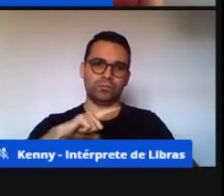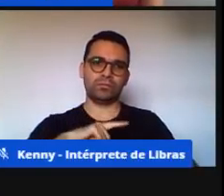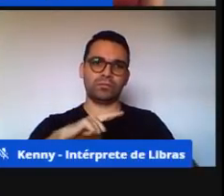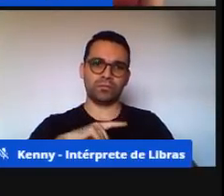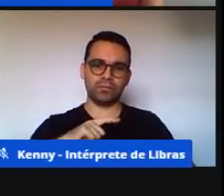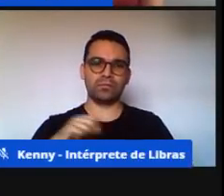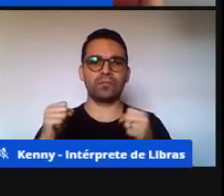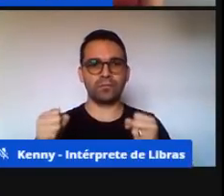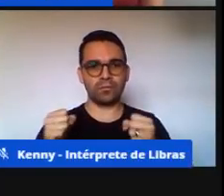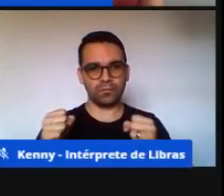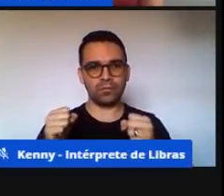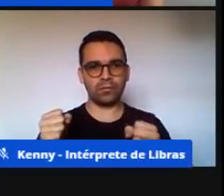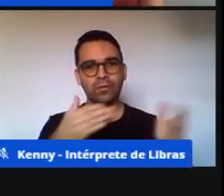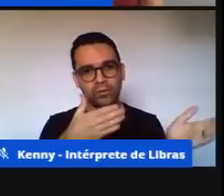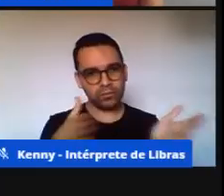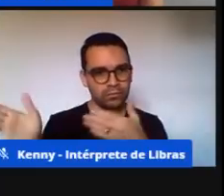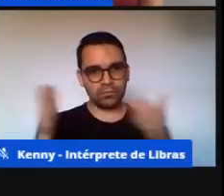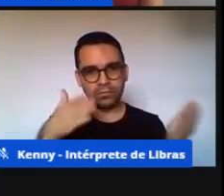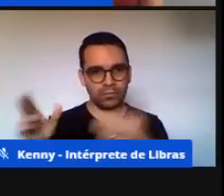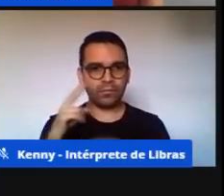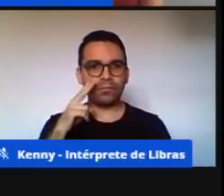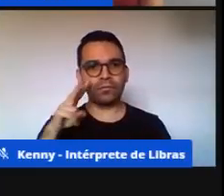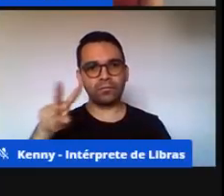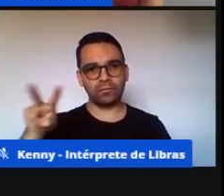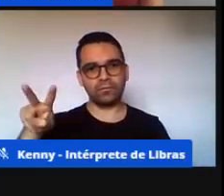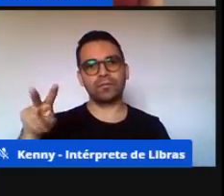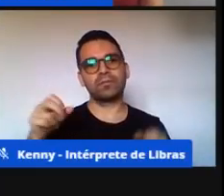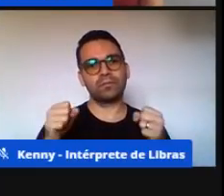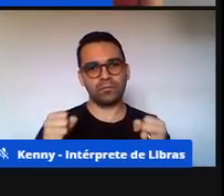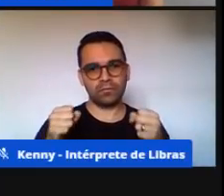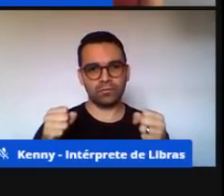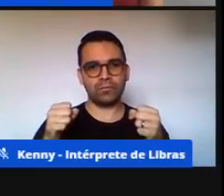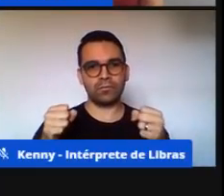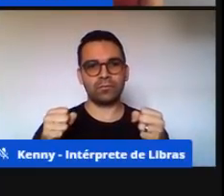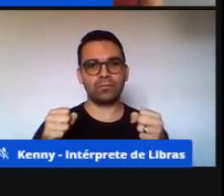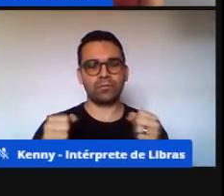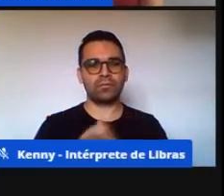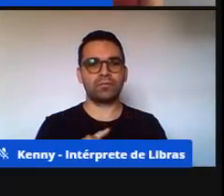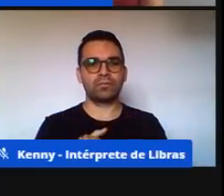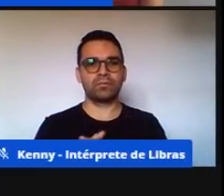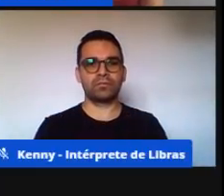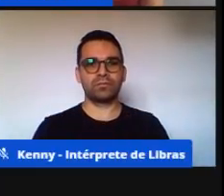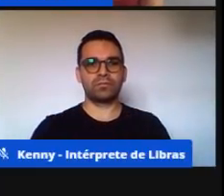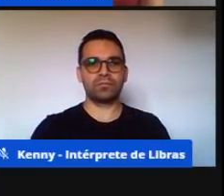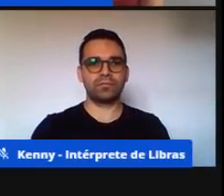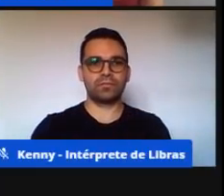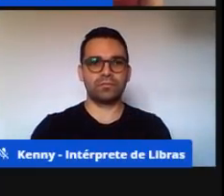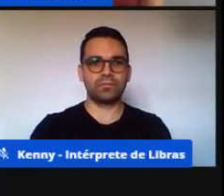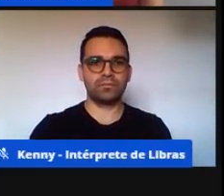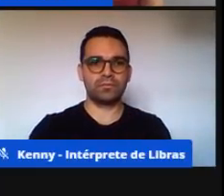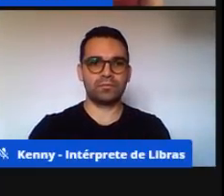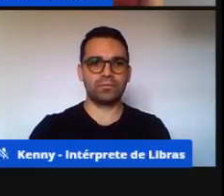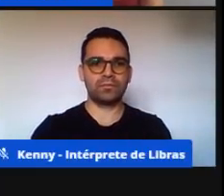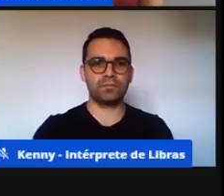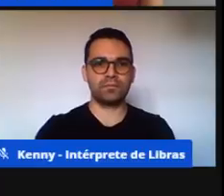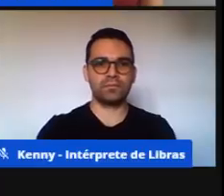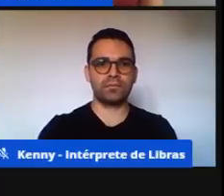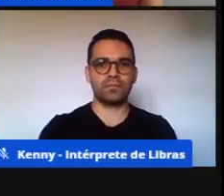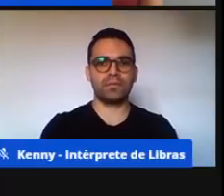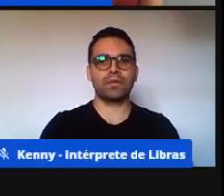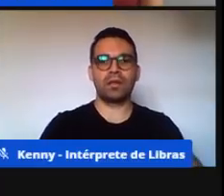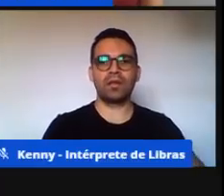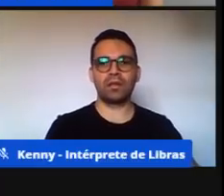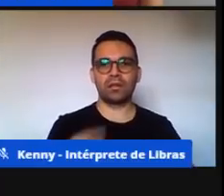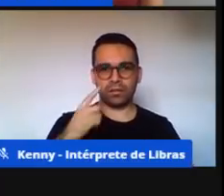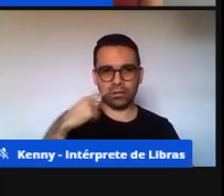que eu vou colocar aqui, a gente vai colocar na descrição da nossa apresentação, que